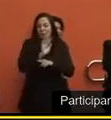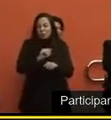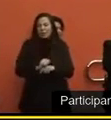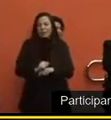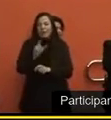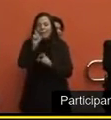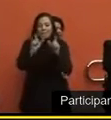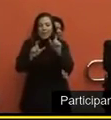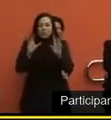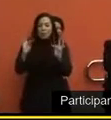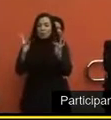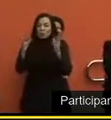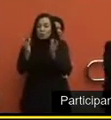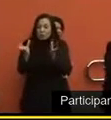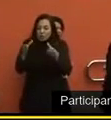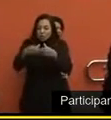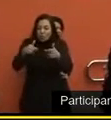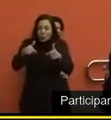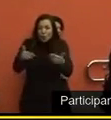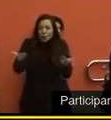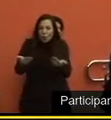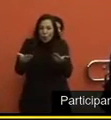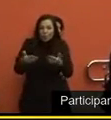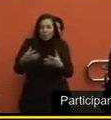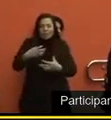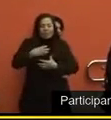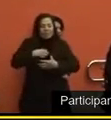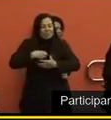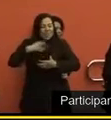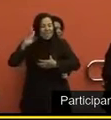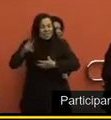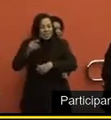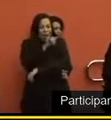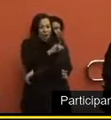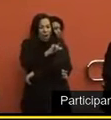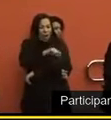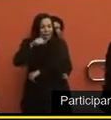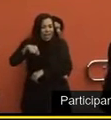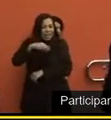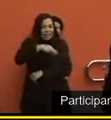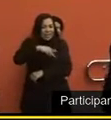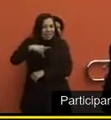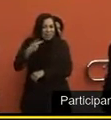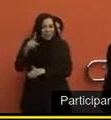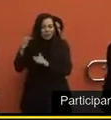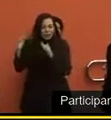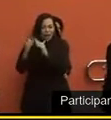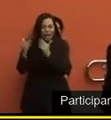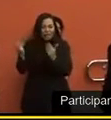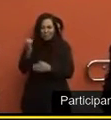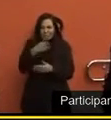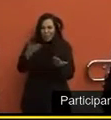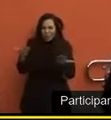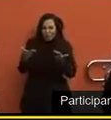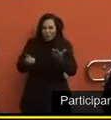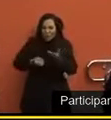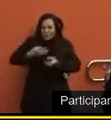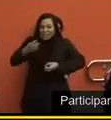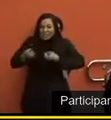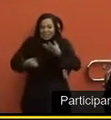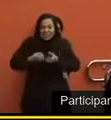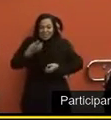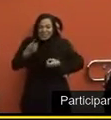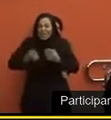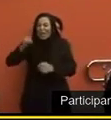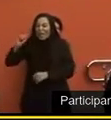essas pessoas reunidas nesse auditório, já sentindo o Rio de Janeiro e este Ministério Público como sua nova casa, entusiasmadas com a